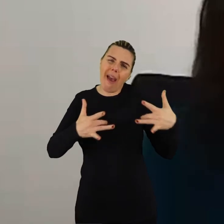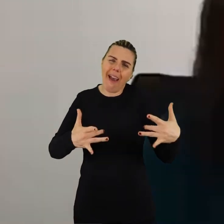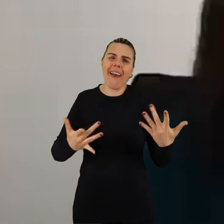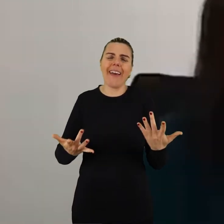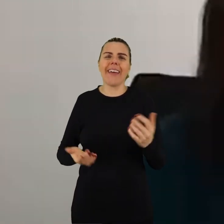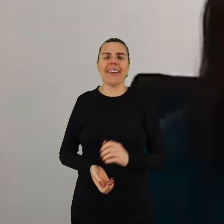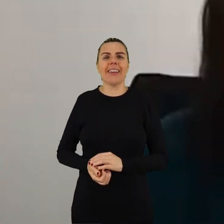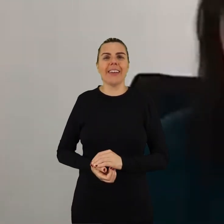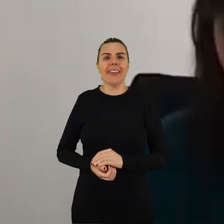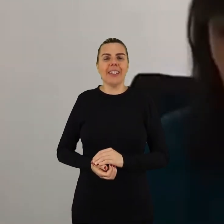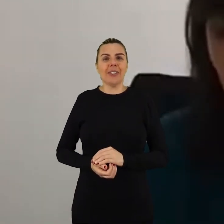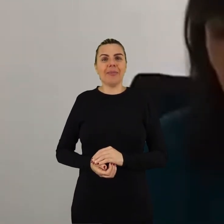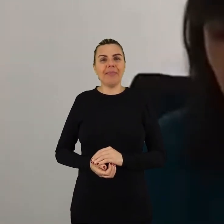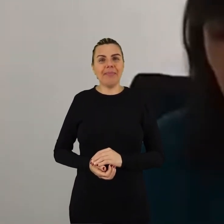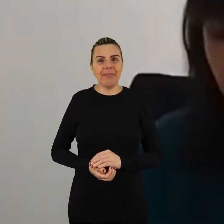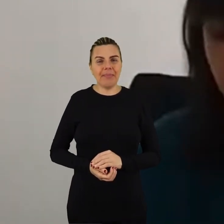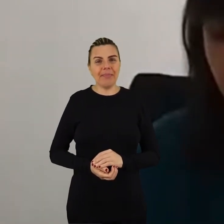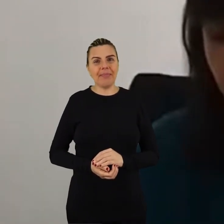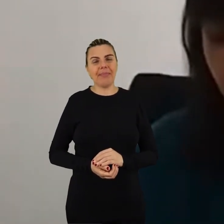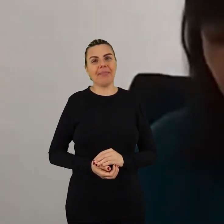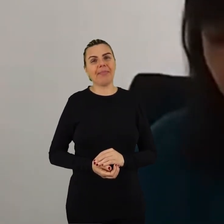romântico e